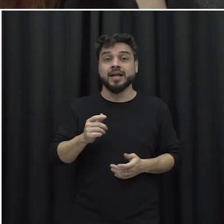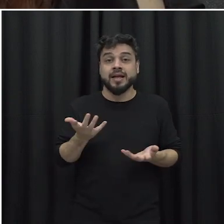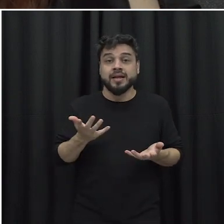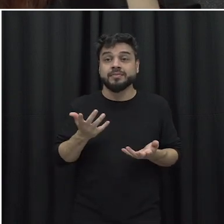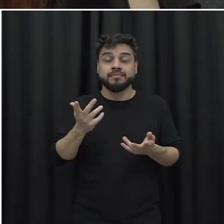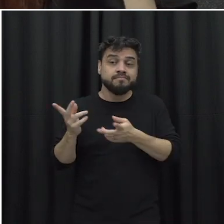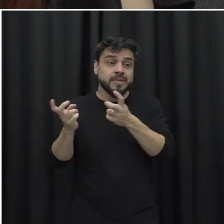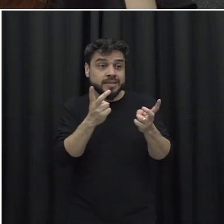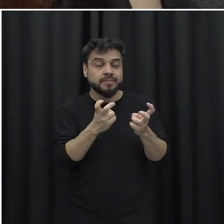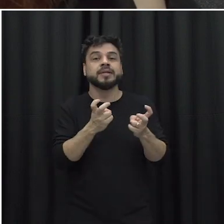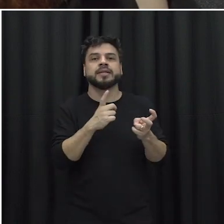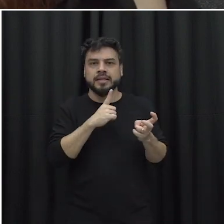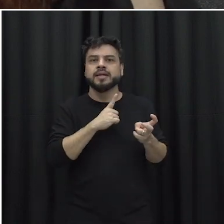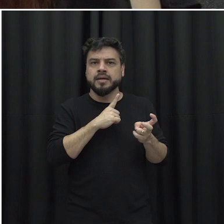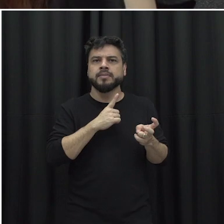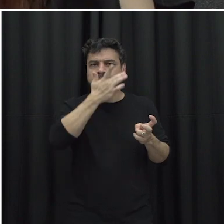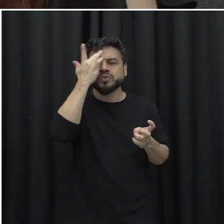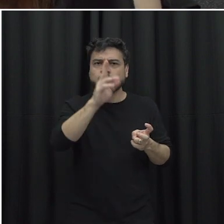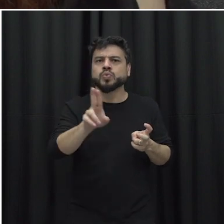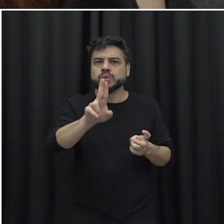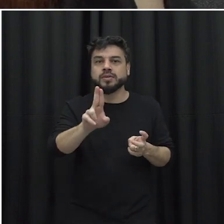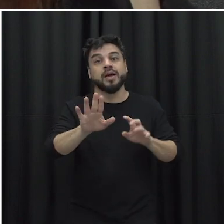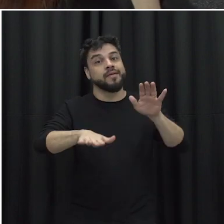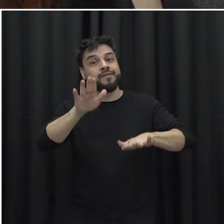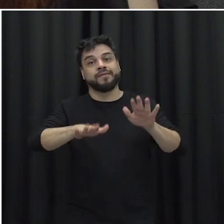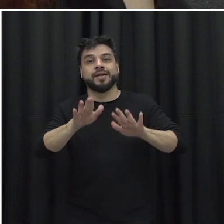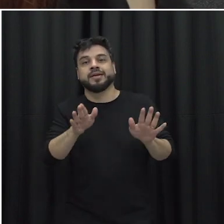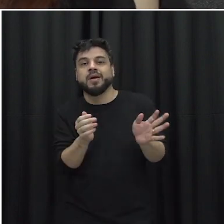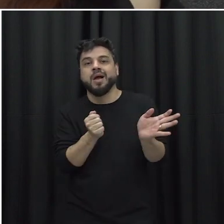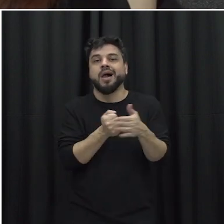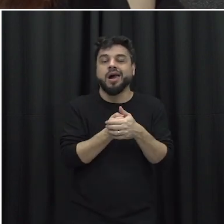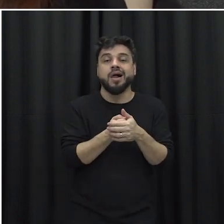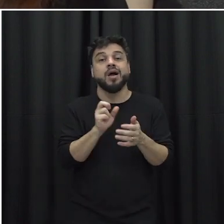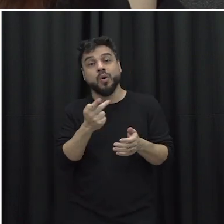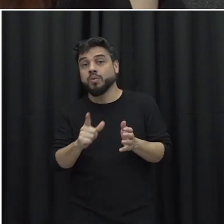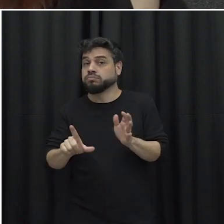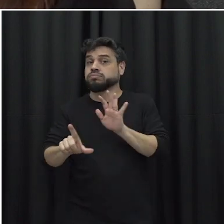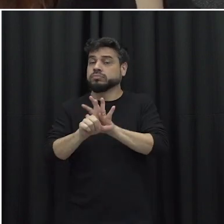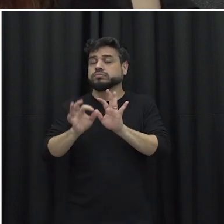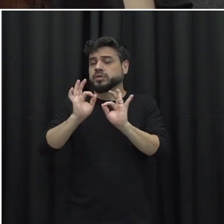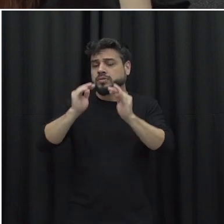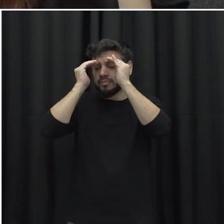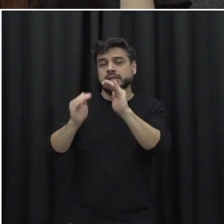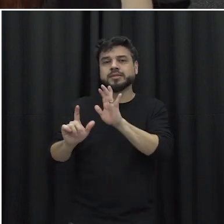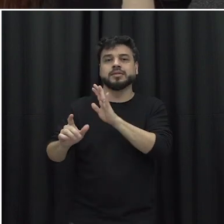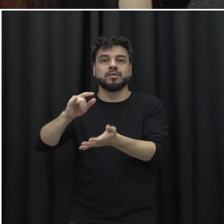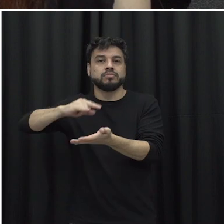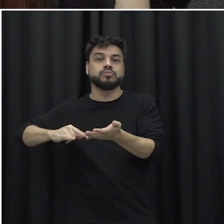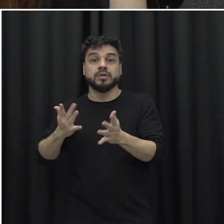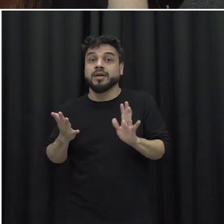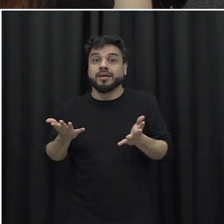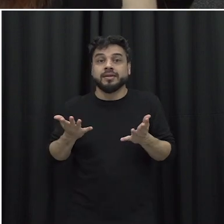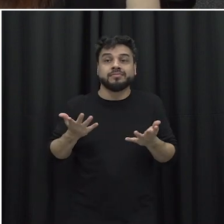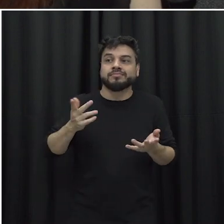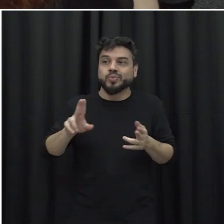usando. Né? Seja de forma legal, seja com prescrição ou não, as pessoas estão utilizando, e isso é difícil se a gente não